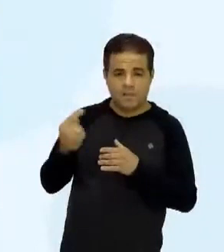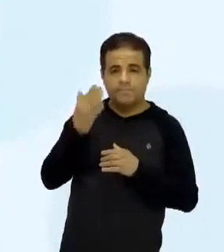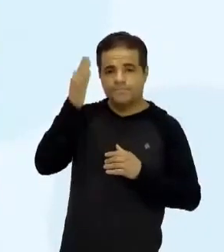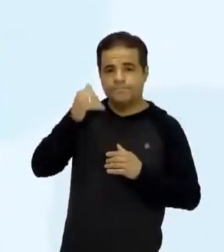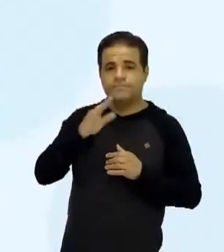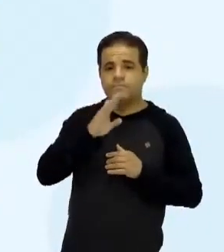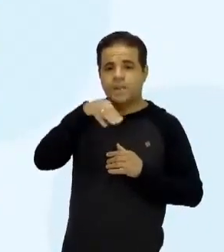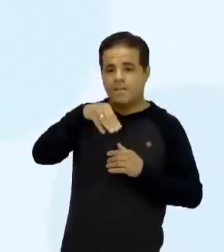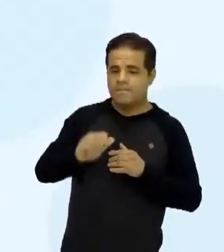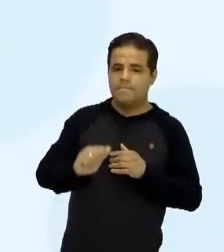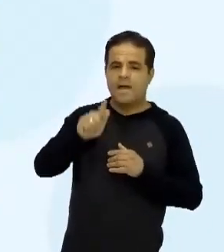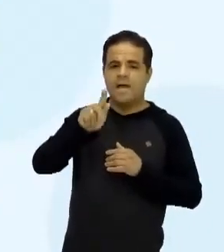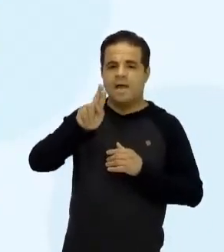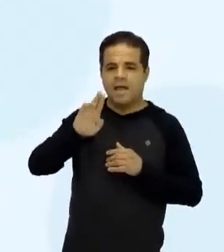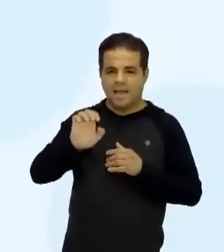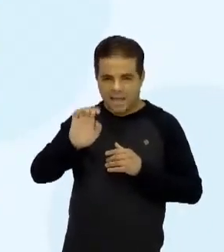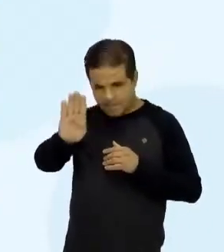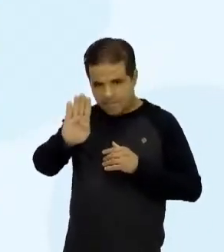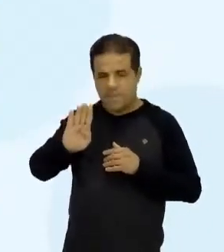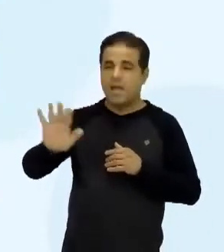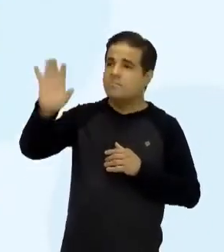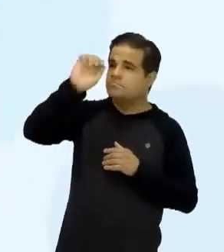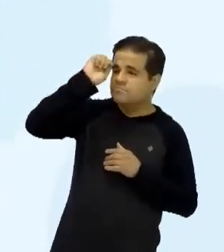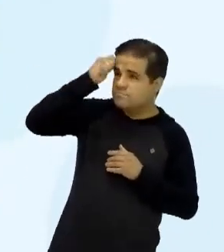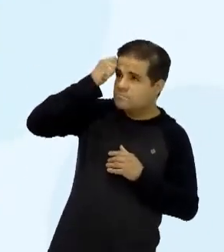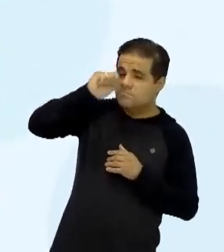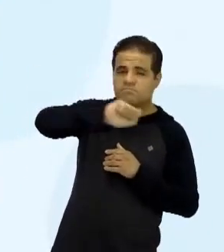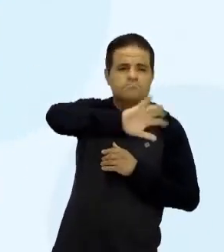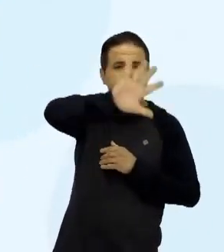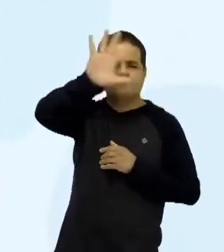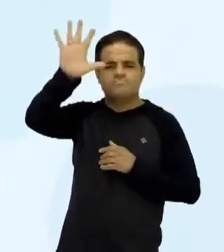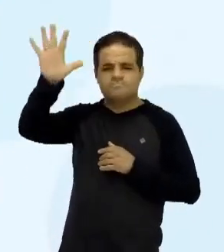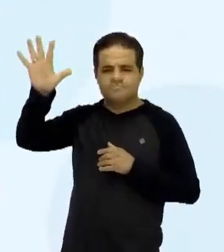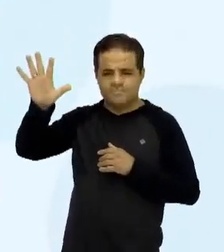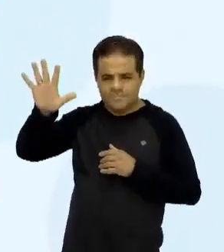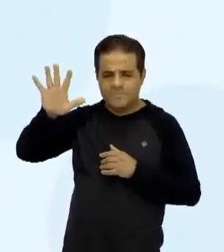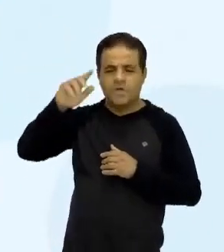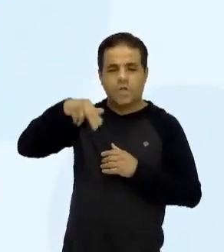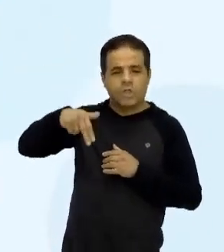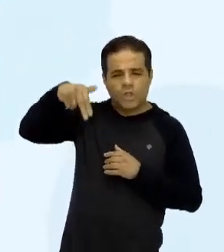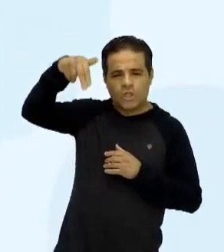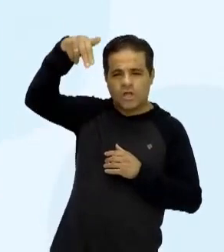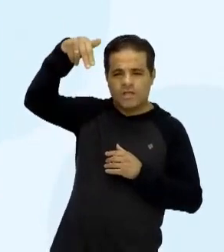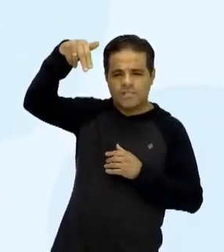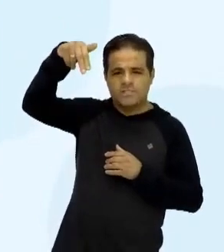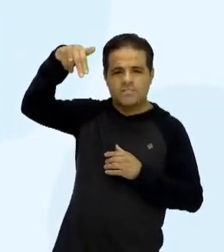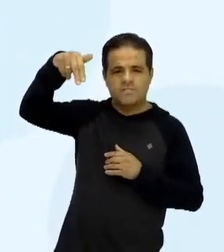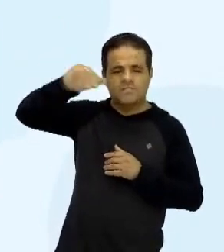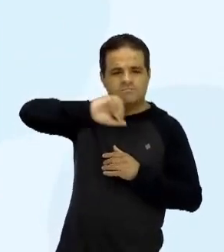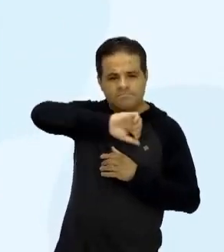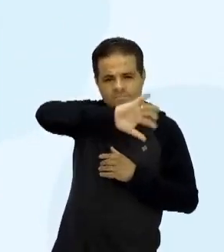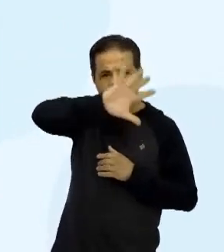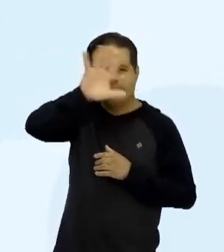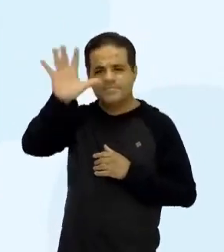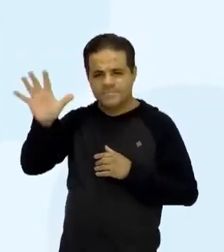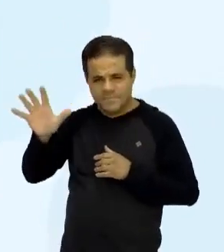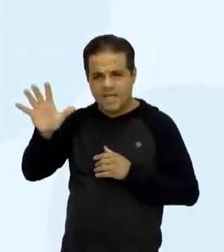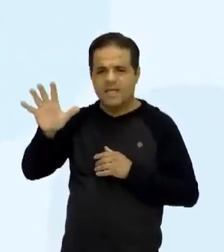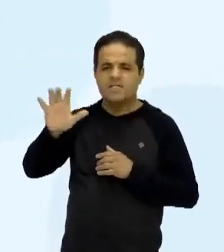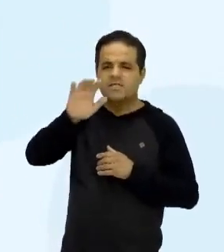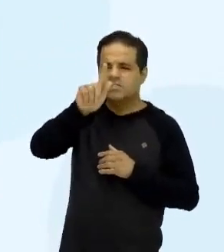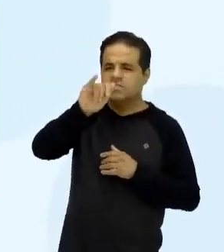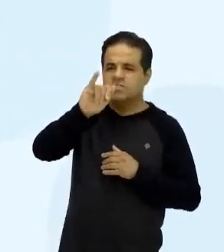né? Pega países aí da região da África do Norte, né? Faz aí, né, o Estreito de Gibraltar